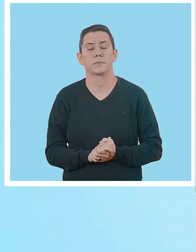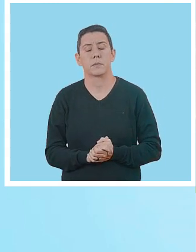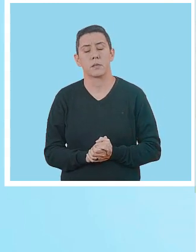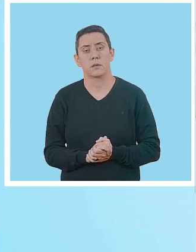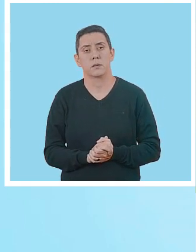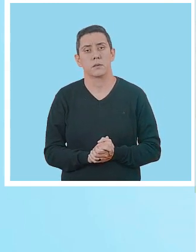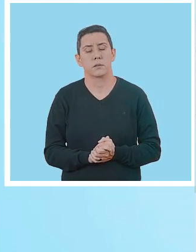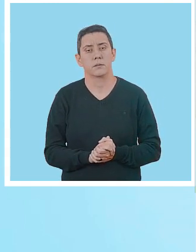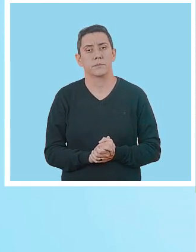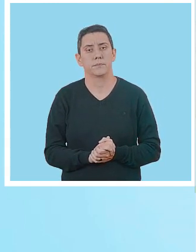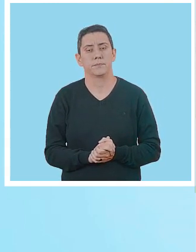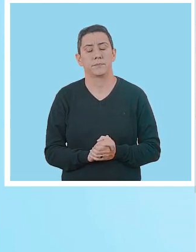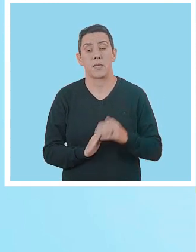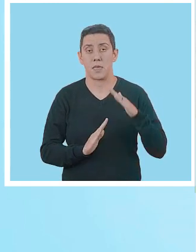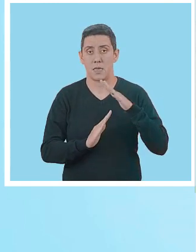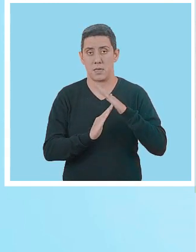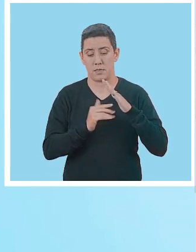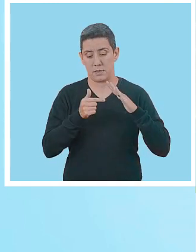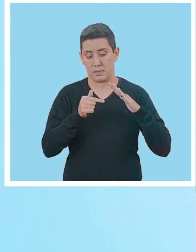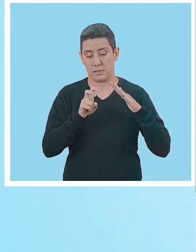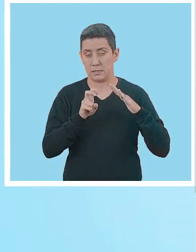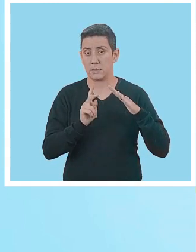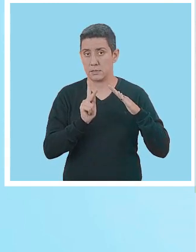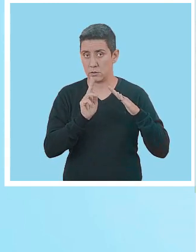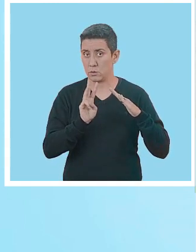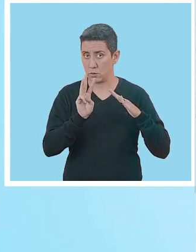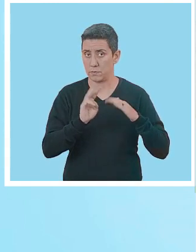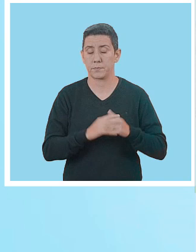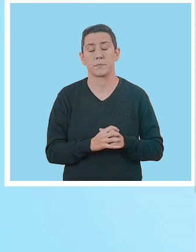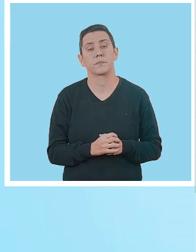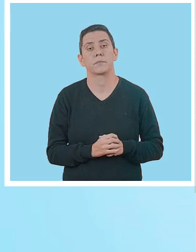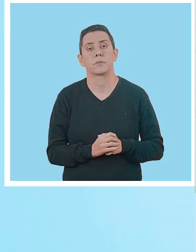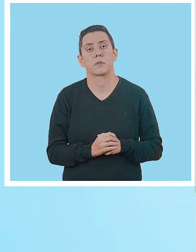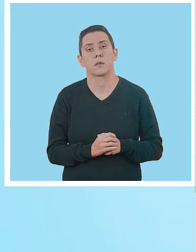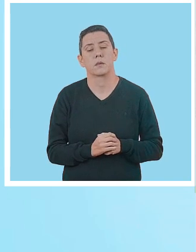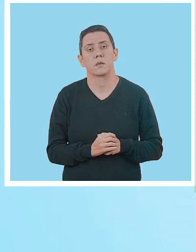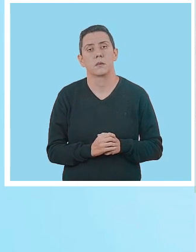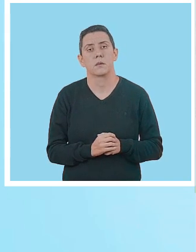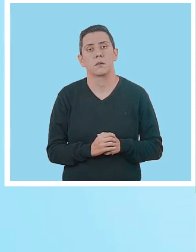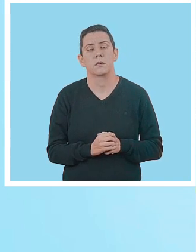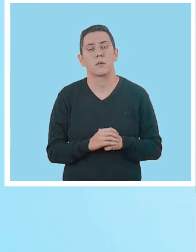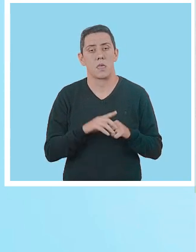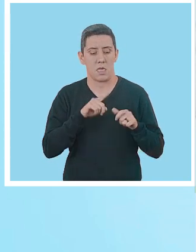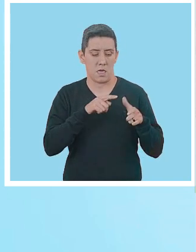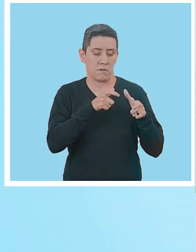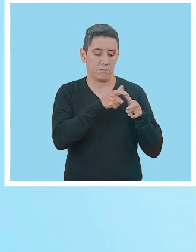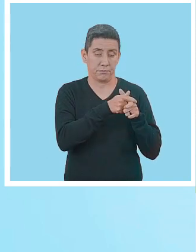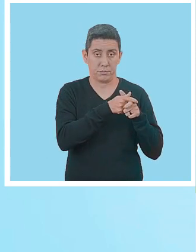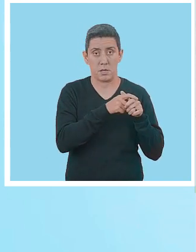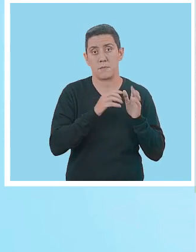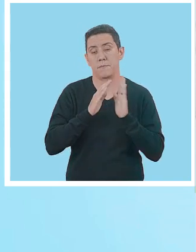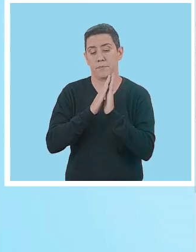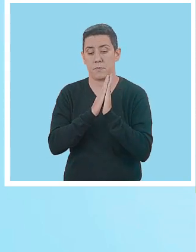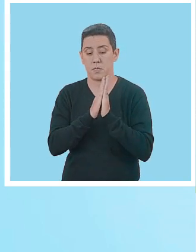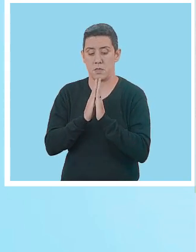e até 75 watts né de geração e isso é microgeração e de 70 esse acima de 75 até